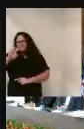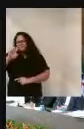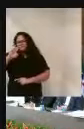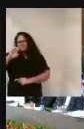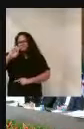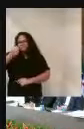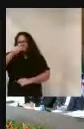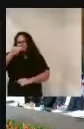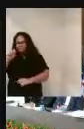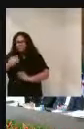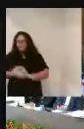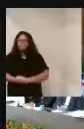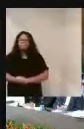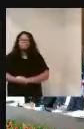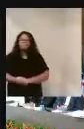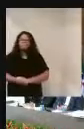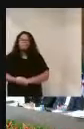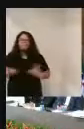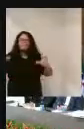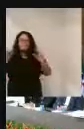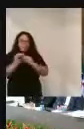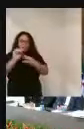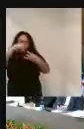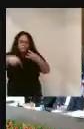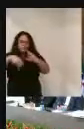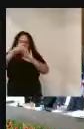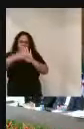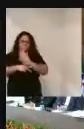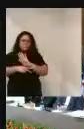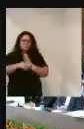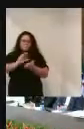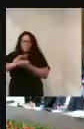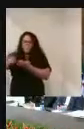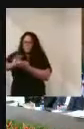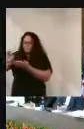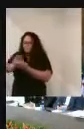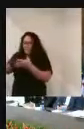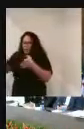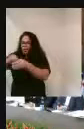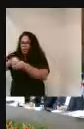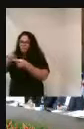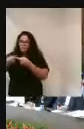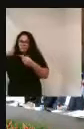Recupera, onde faz investimento direto nas cooperativas e apoio na gestão também.